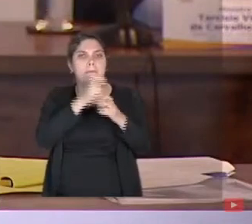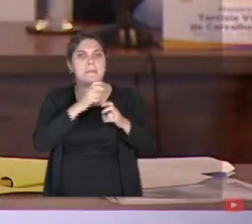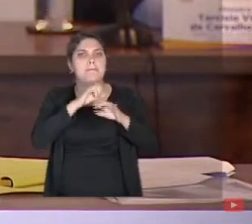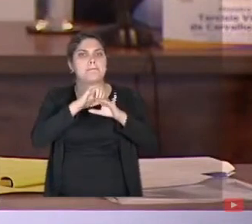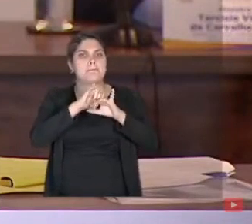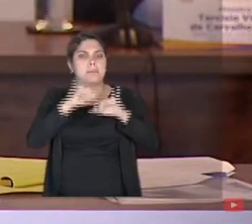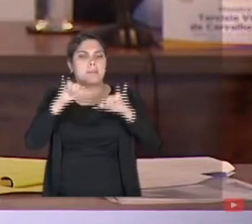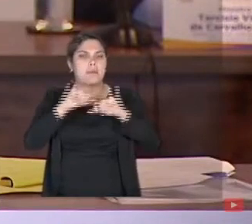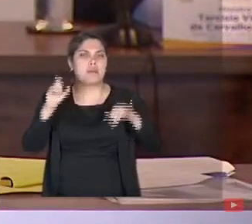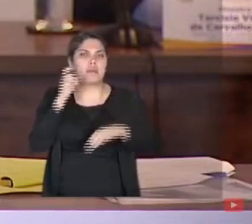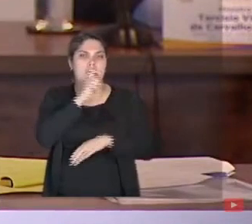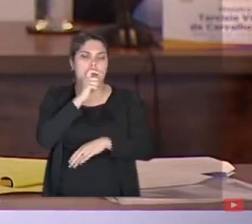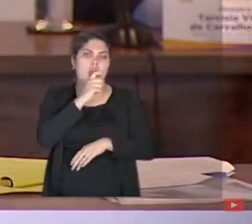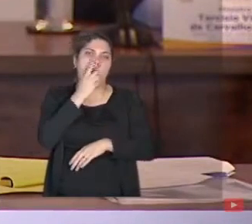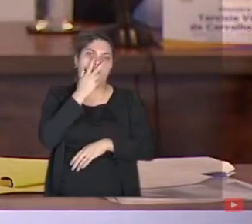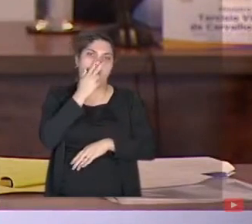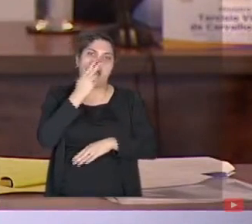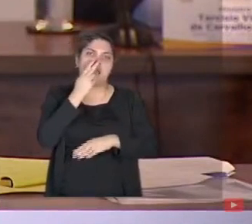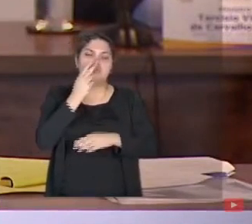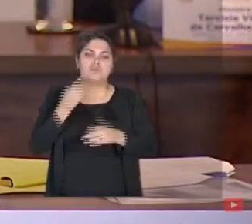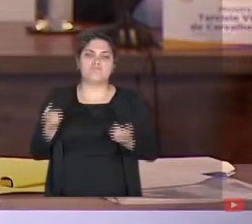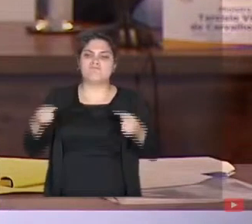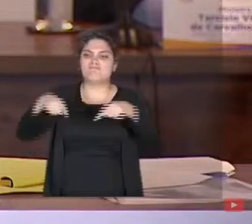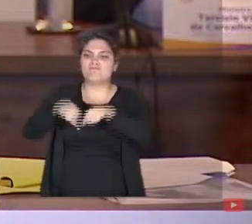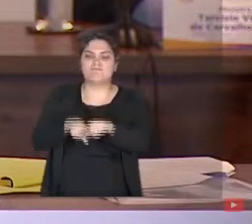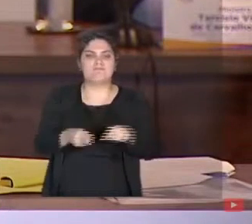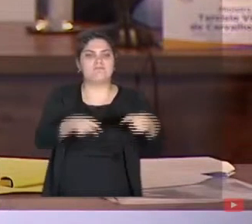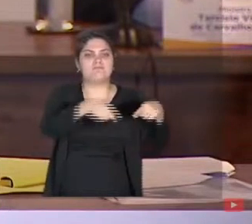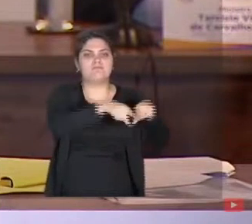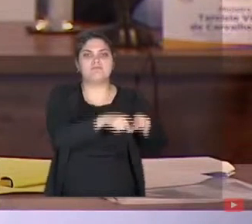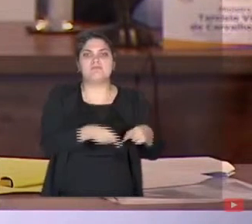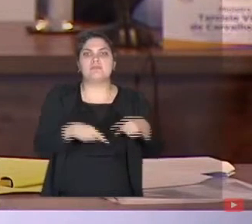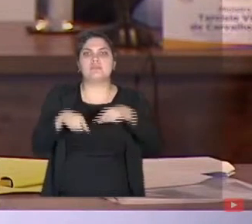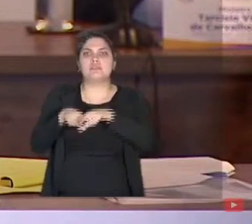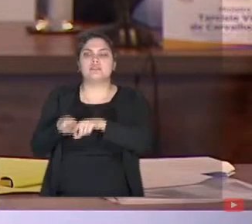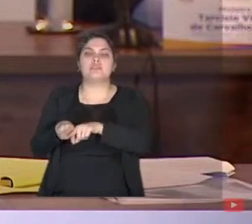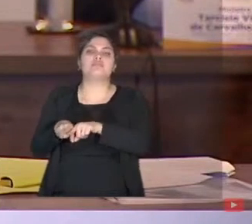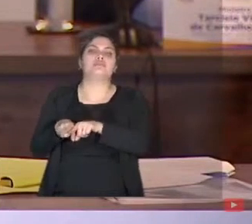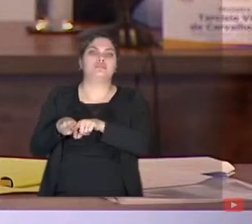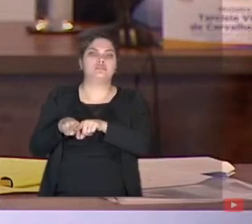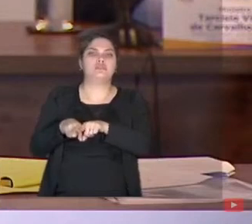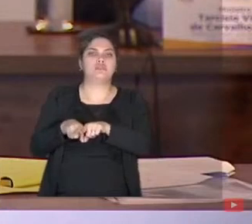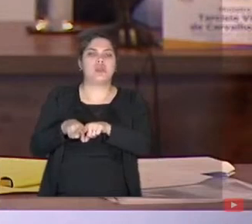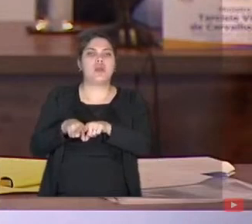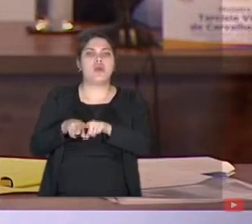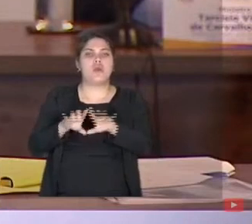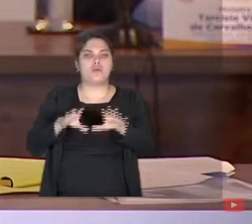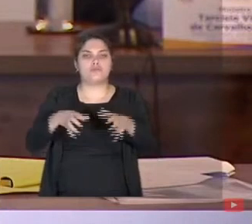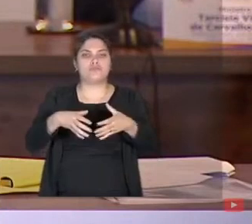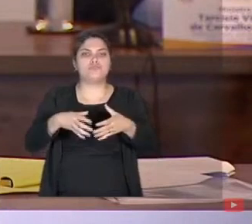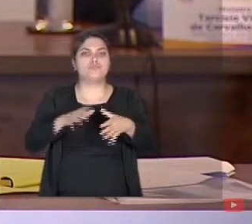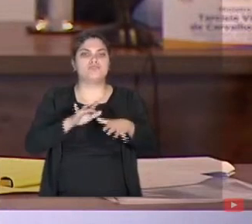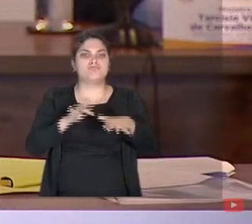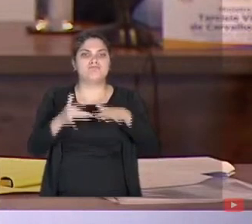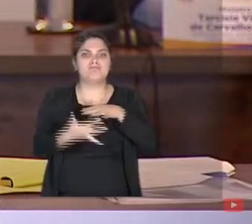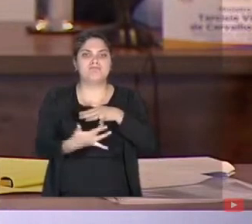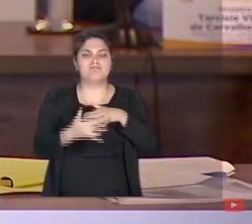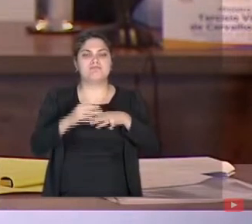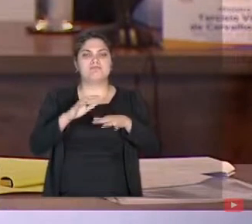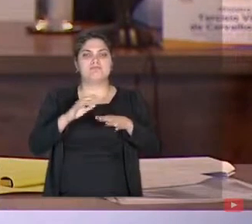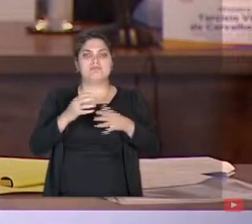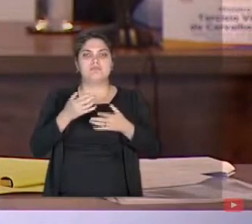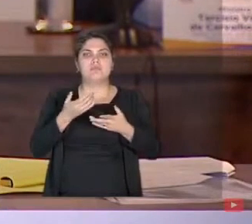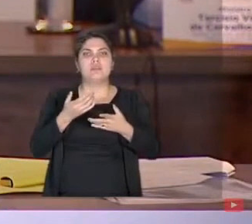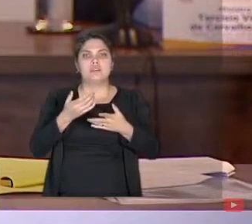divulgação de fake news. Eu acho que a parceria que nós fizemos com as plataformas